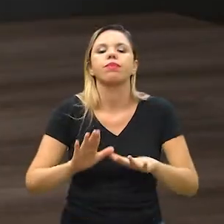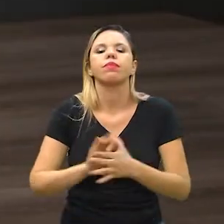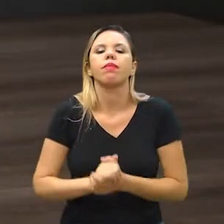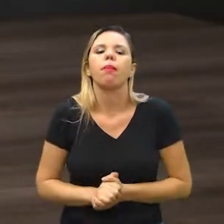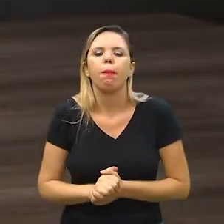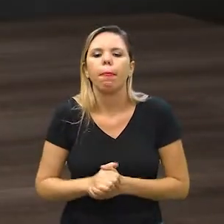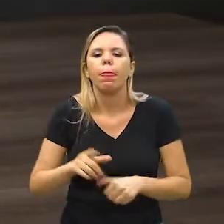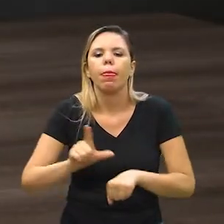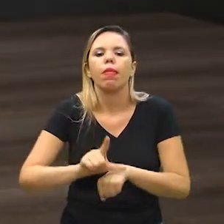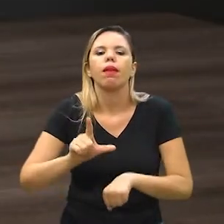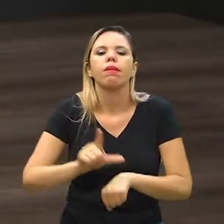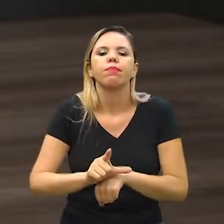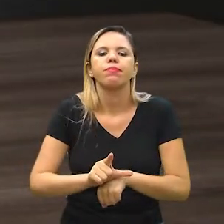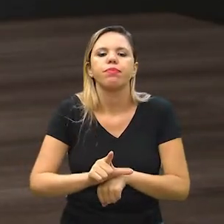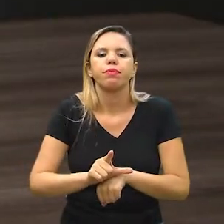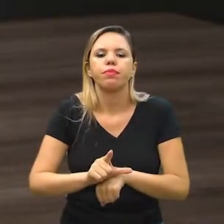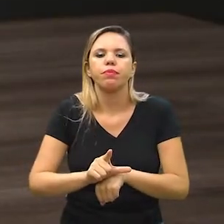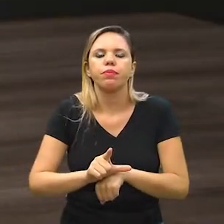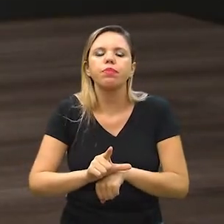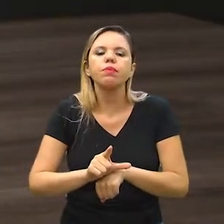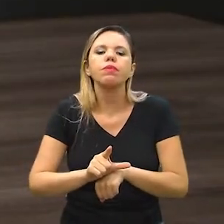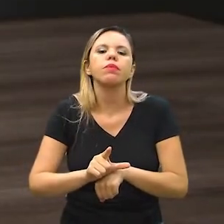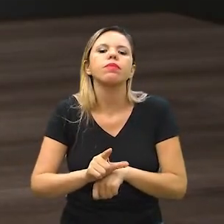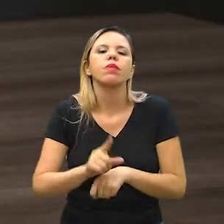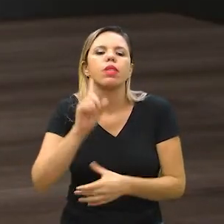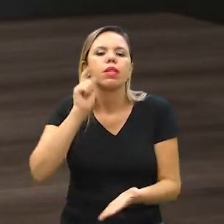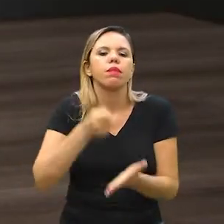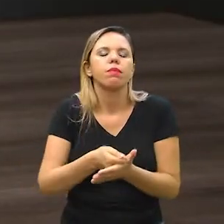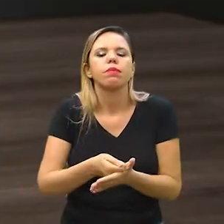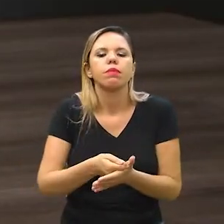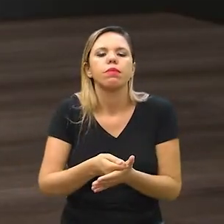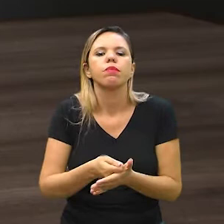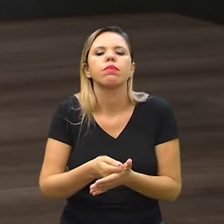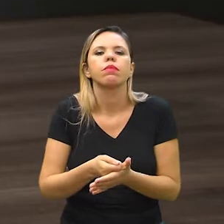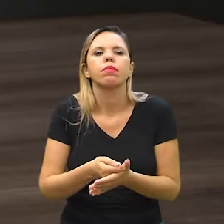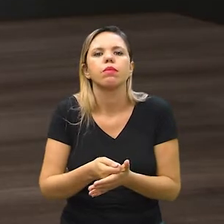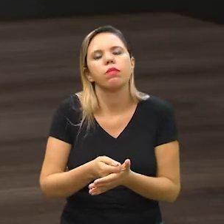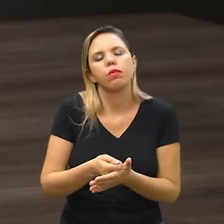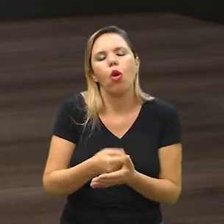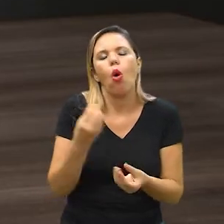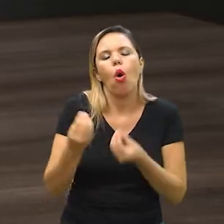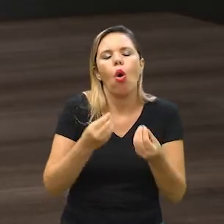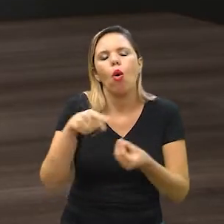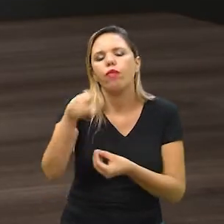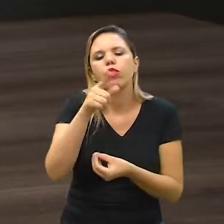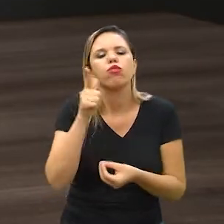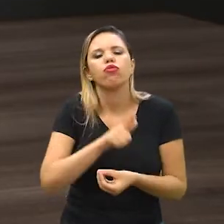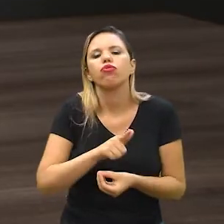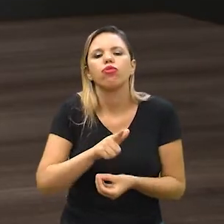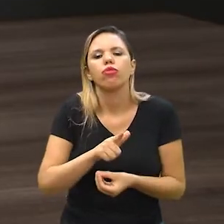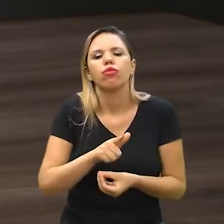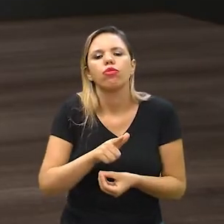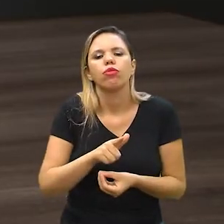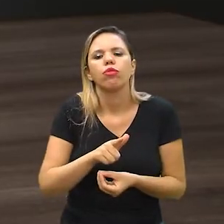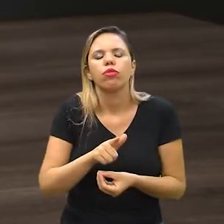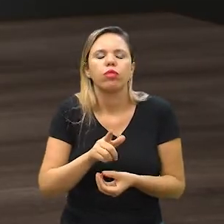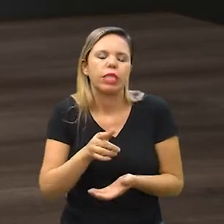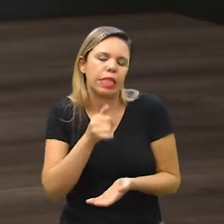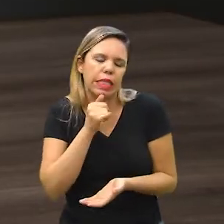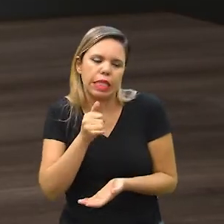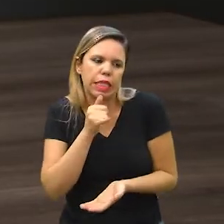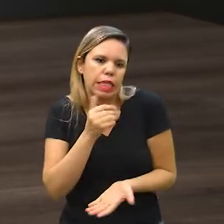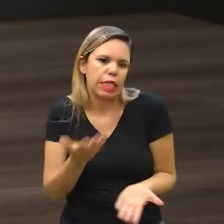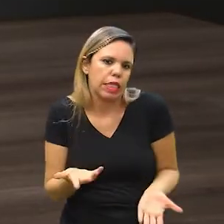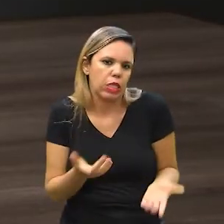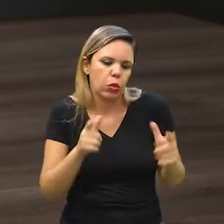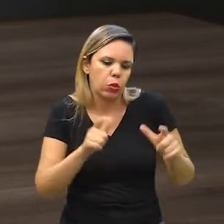a loja física, essa decisão, como vocês conseguiram então, para essa decisão, inclusive